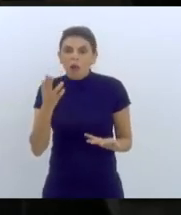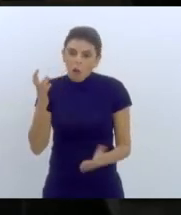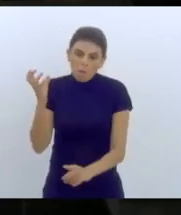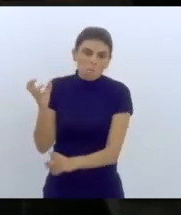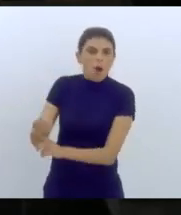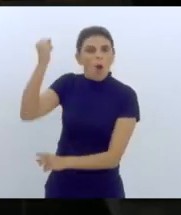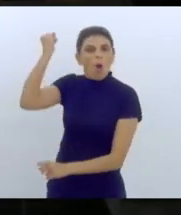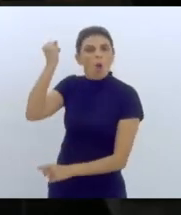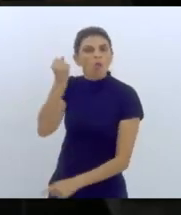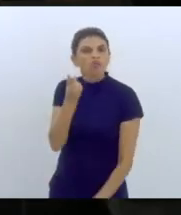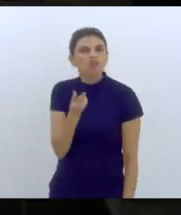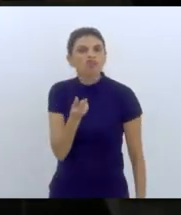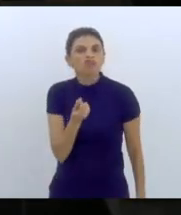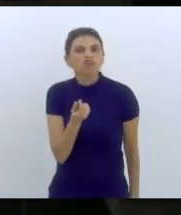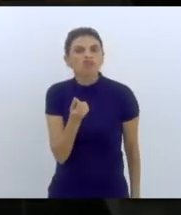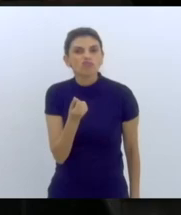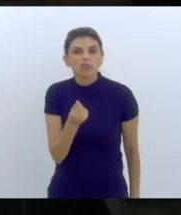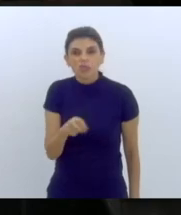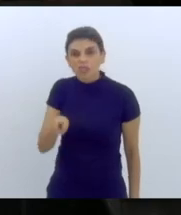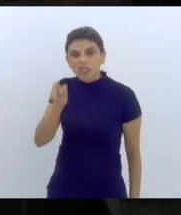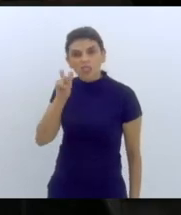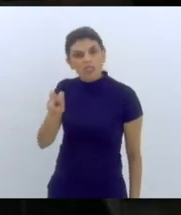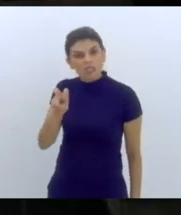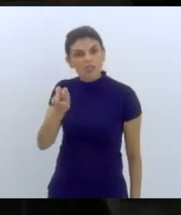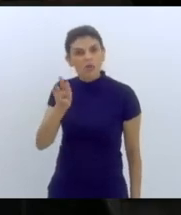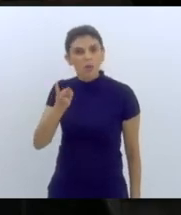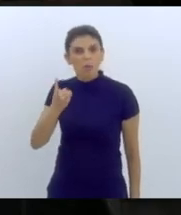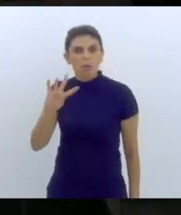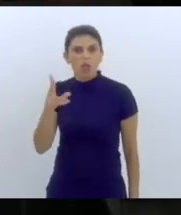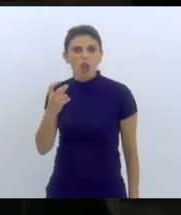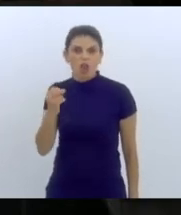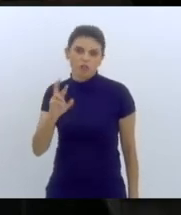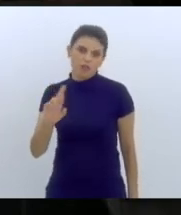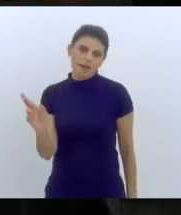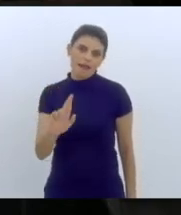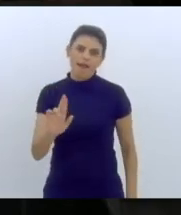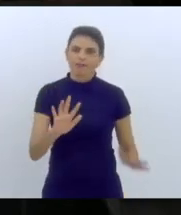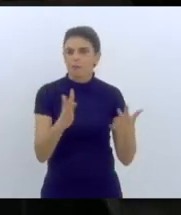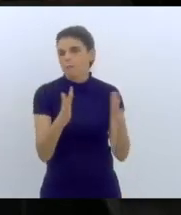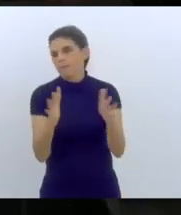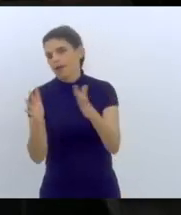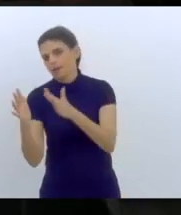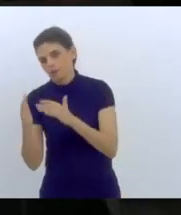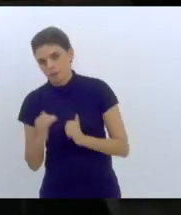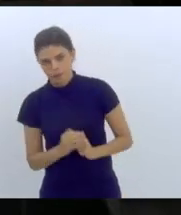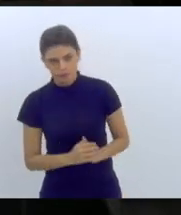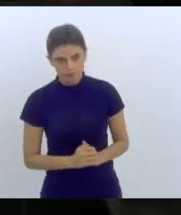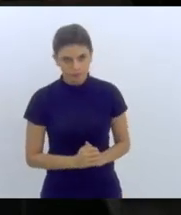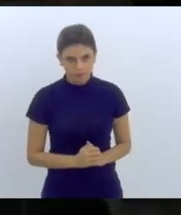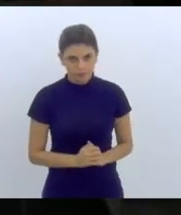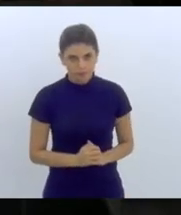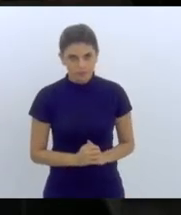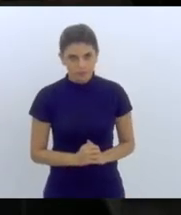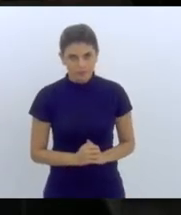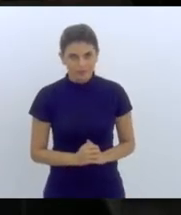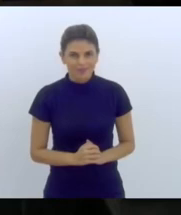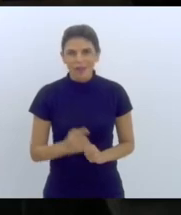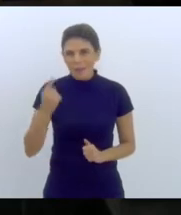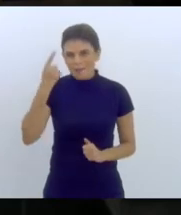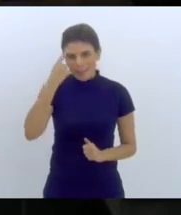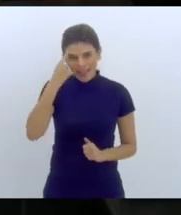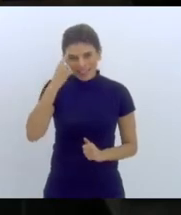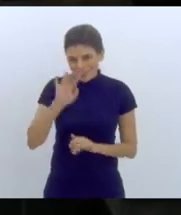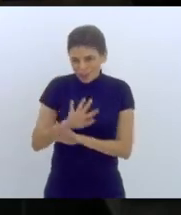usurpada em 5 bilhões de reais aproximadamente. Mas não pararia por